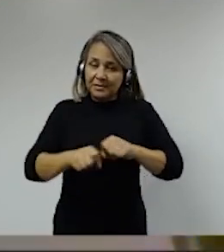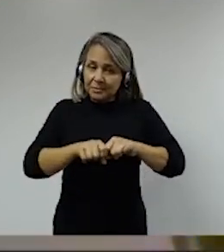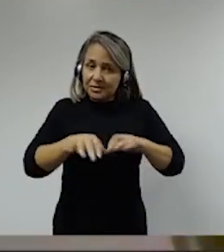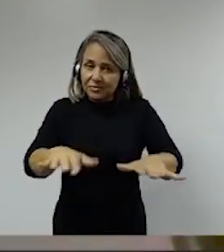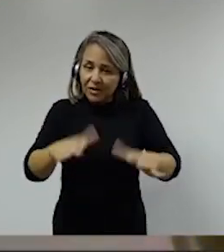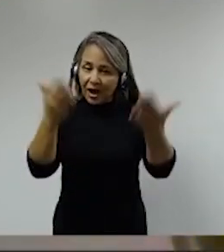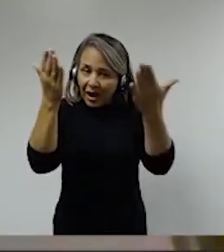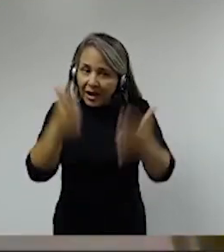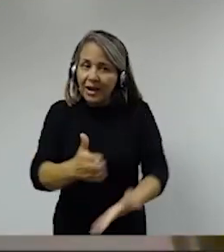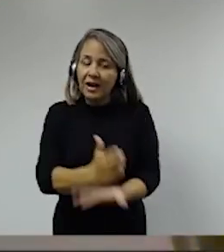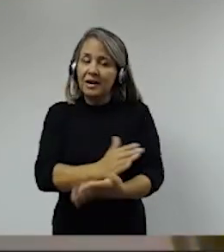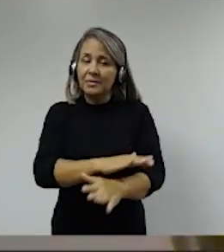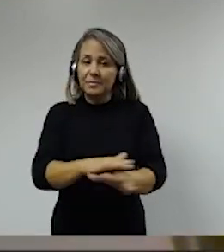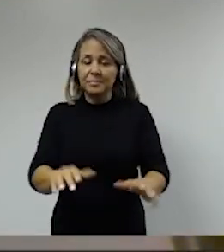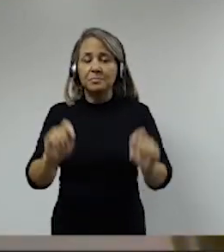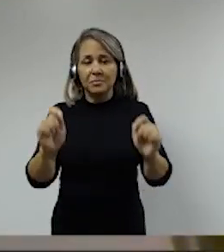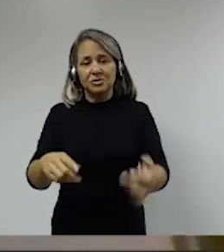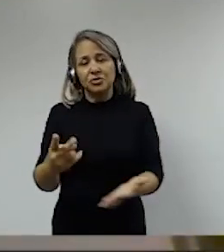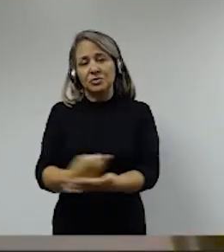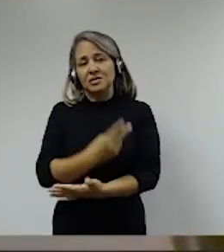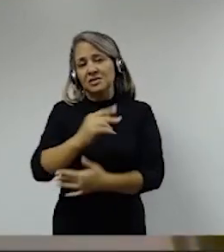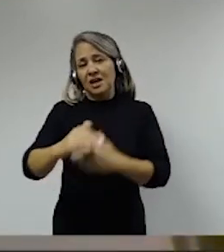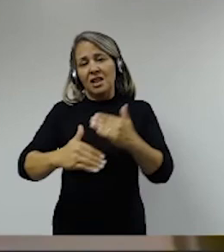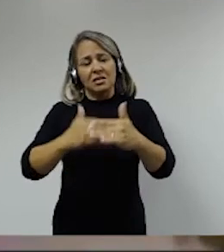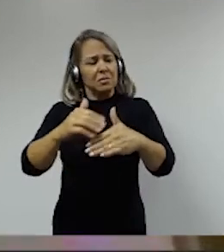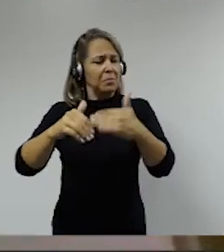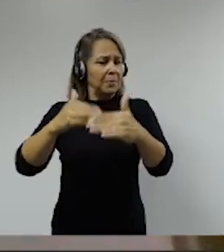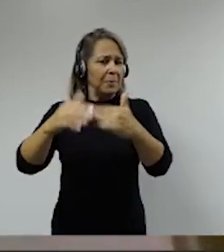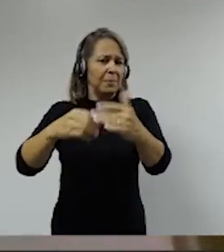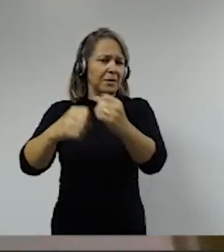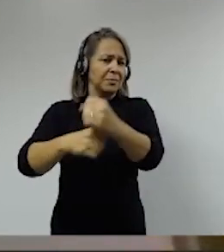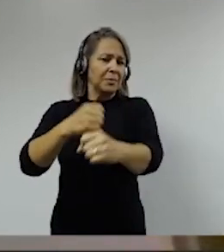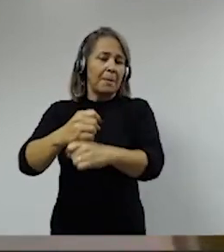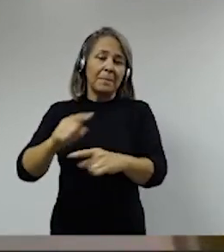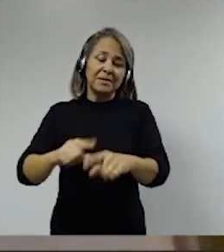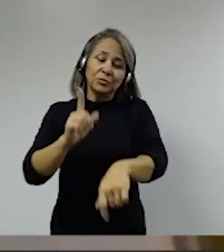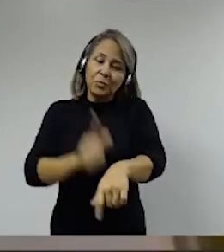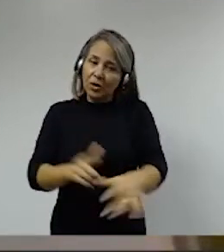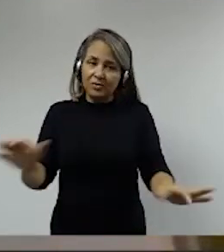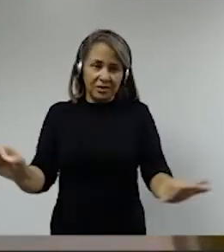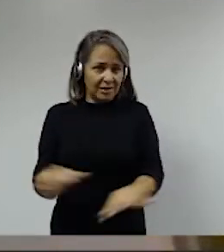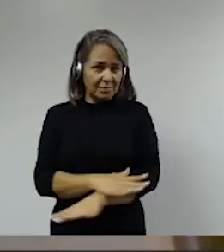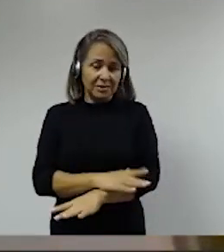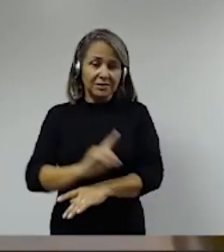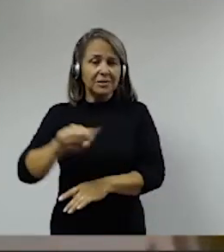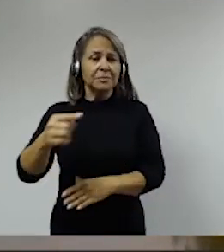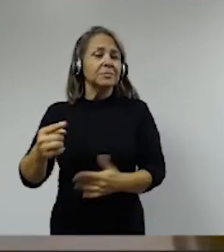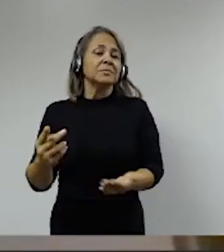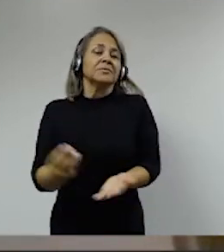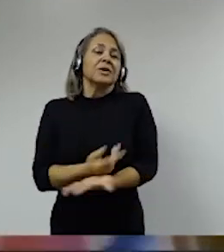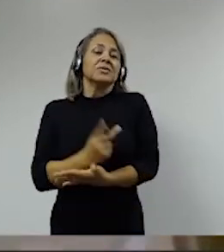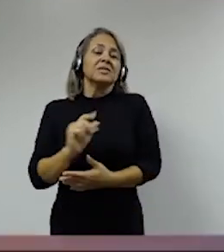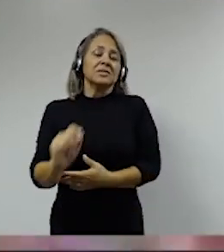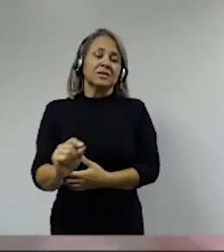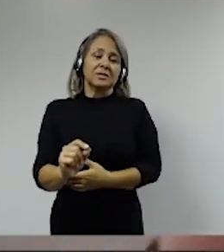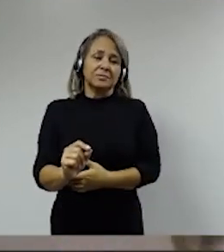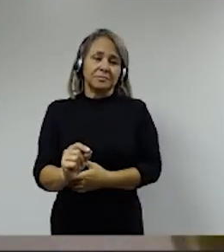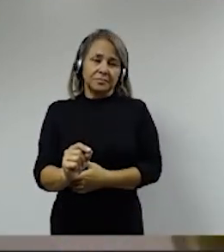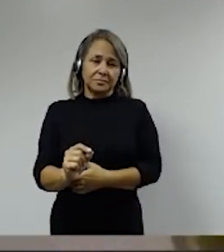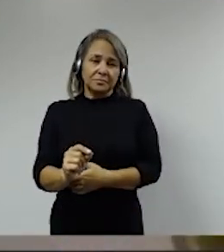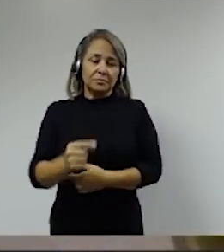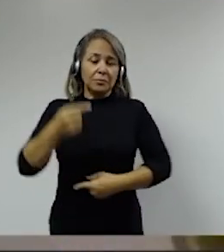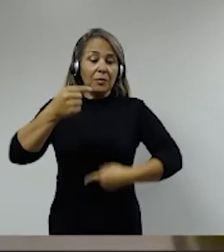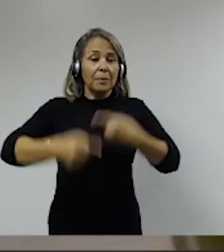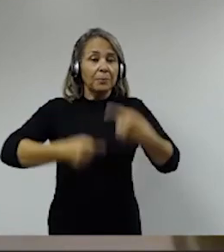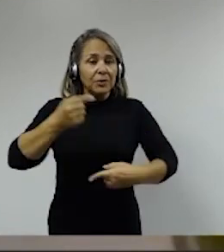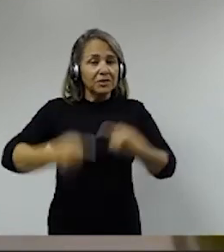Pode demorar, os efeitos dela podem durar até 2021, 2022, mas em algum momento ela vai acabar. E depois, né? Como é que fica? Quer dizer, que política que vai